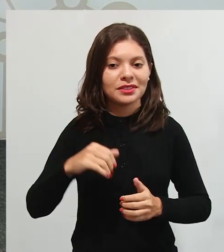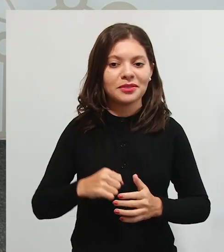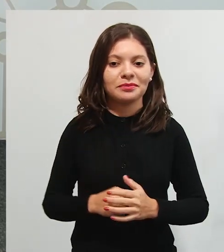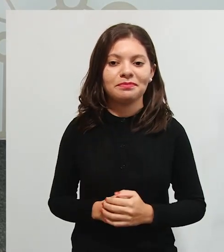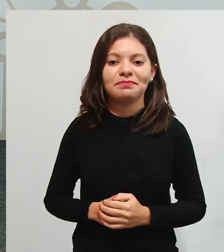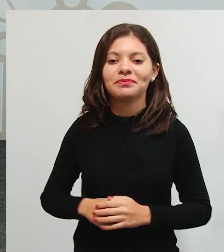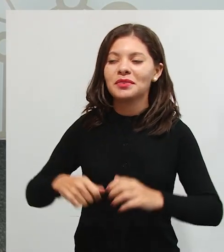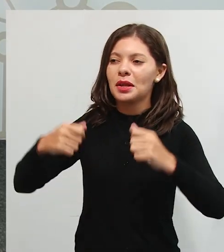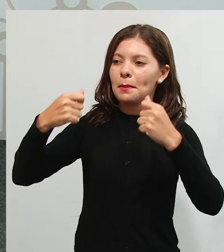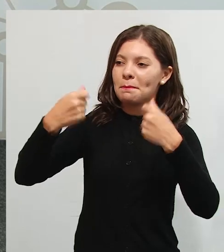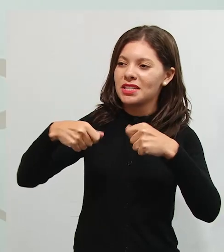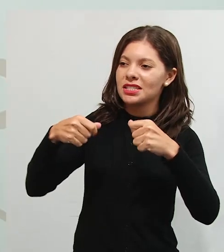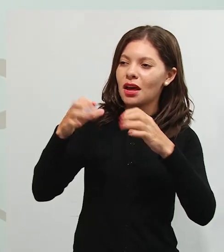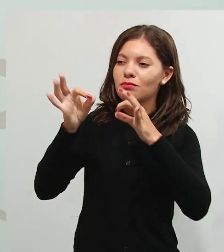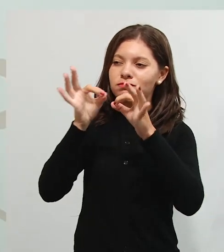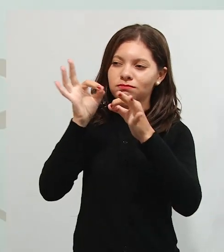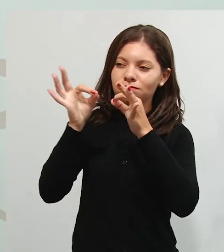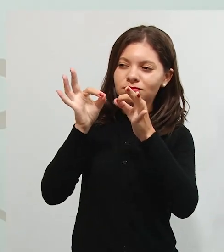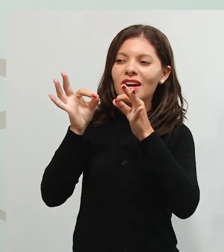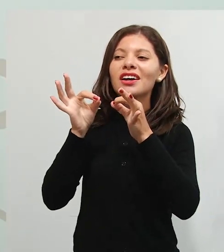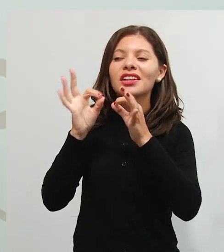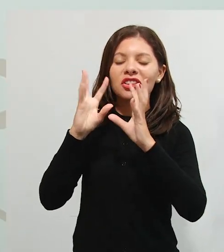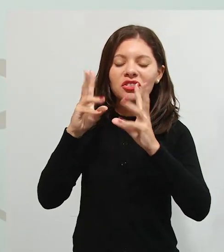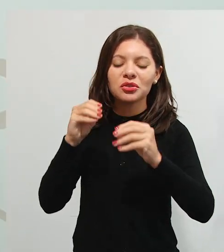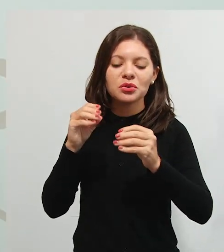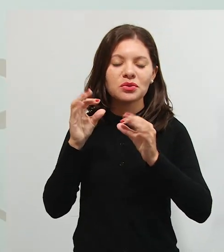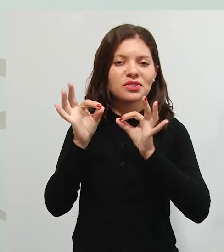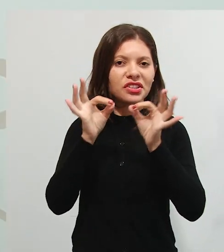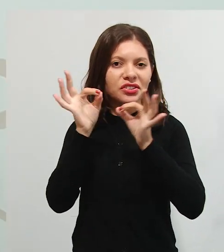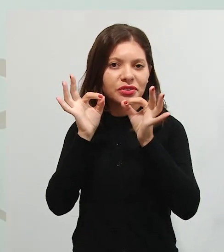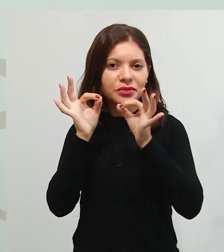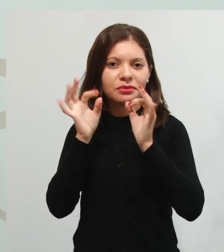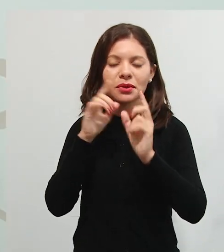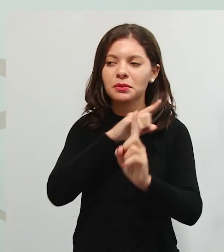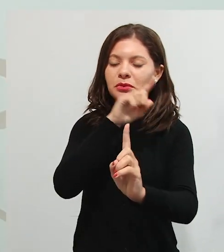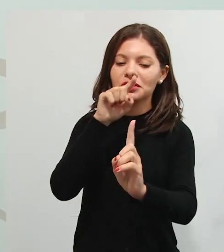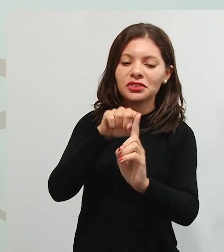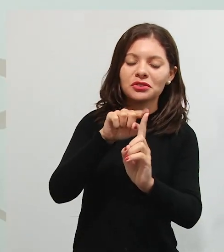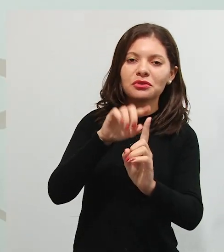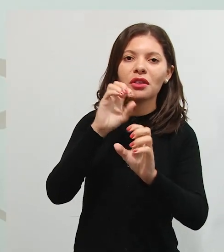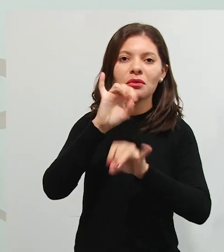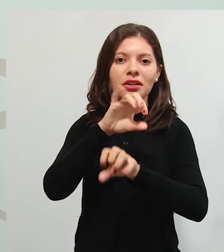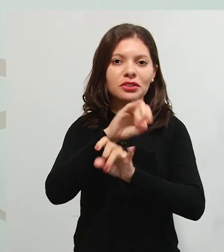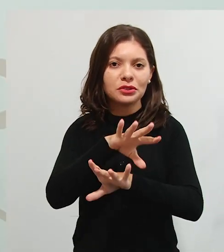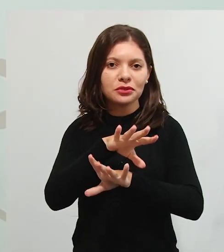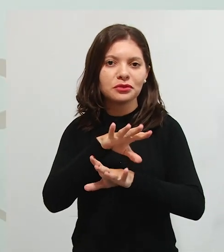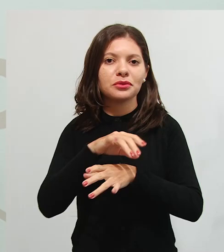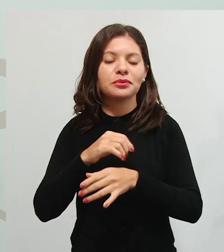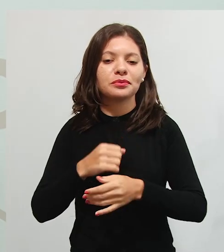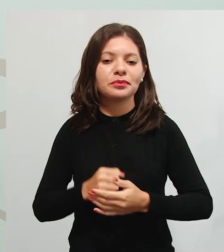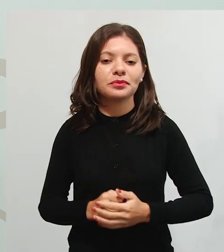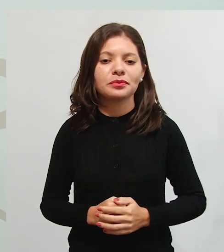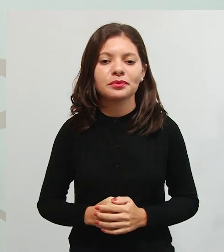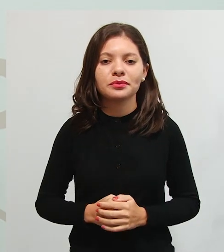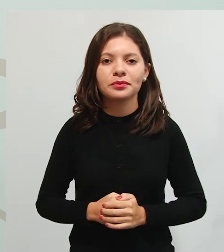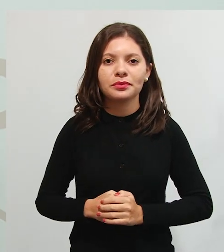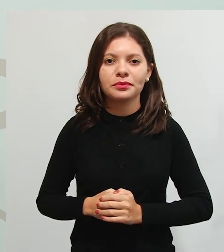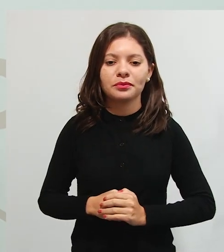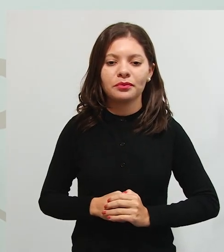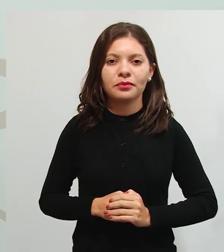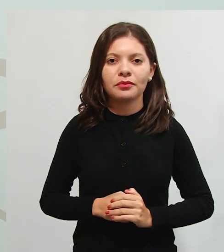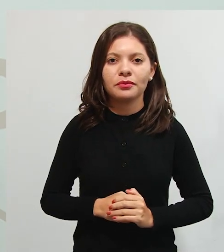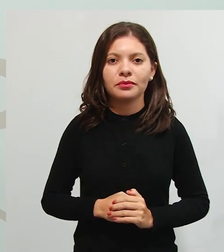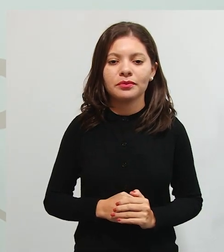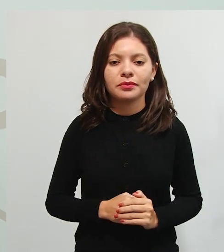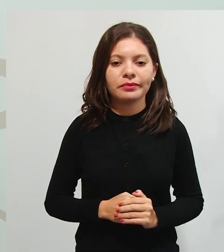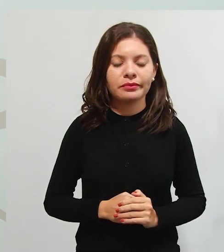ser bem planejado, tem que ser bem organizado e com esse objetivo educativo, para